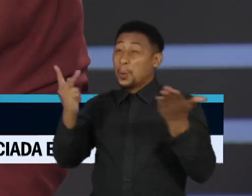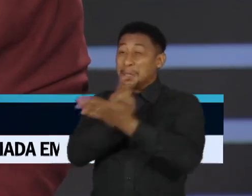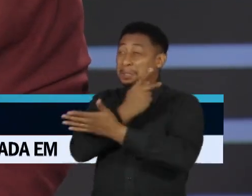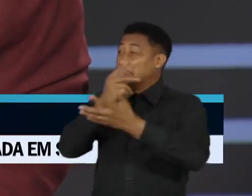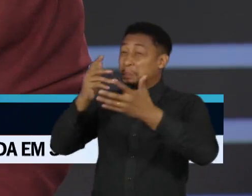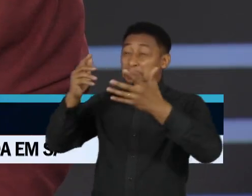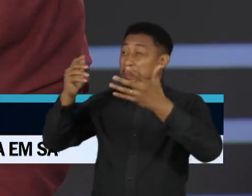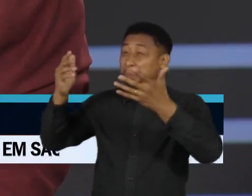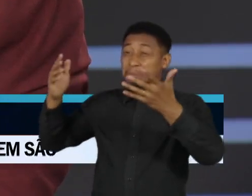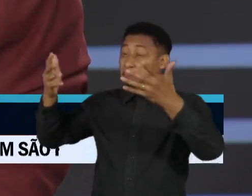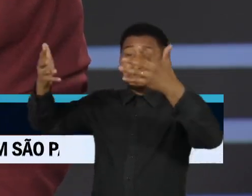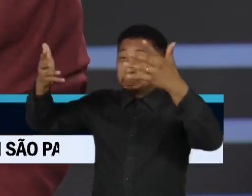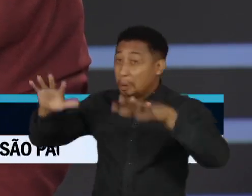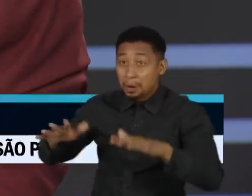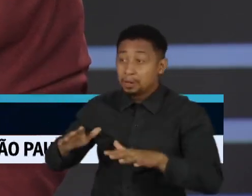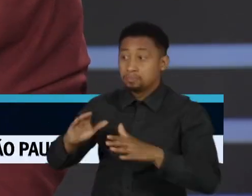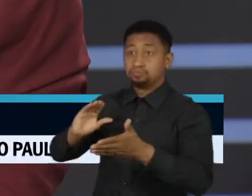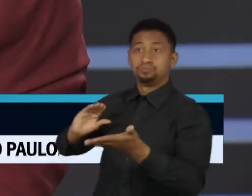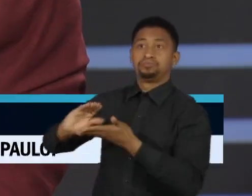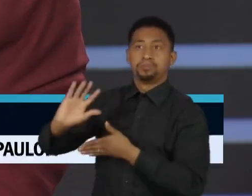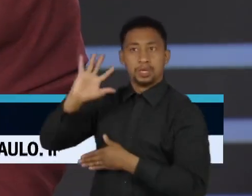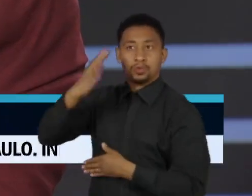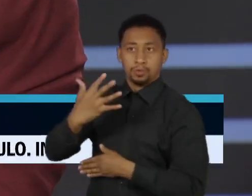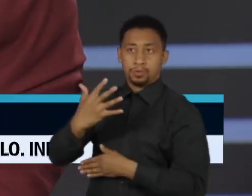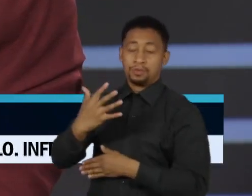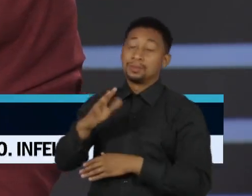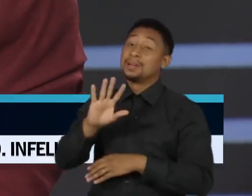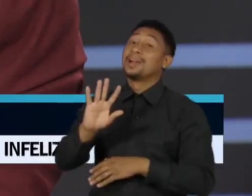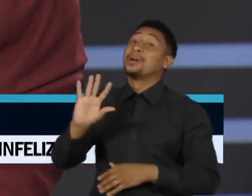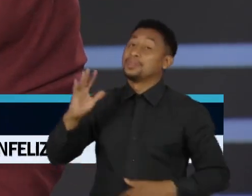que os representantes tendem a esquecer os representados.